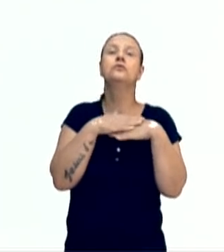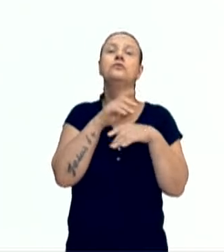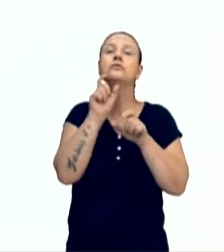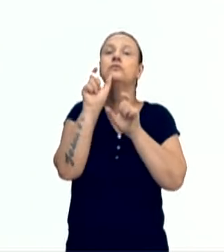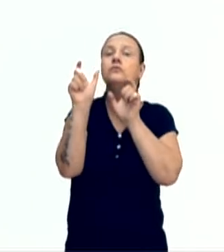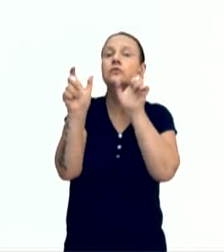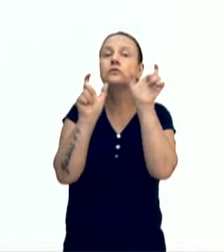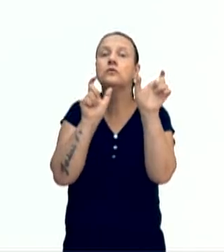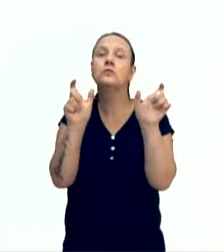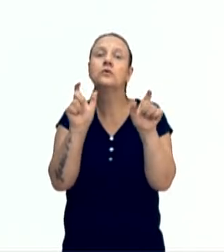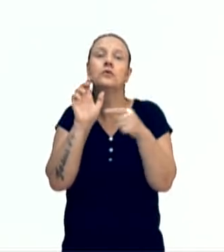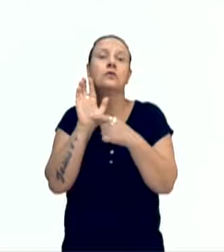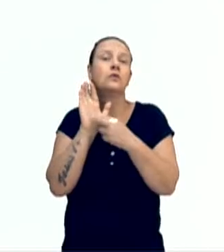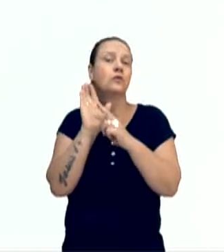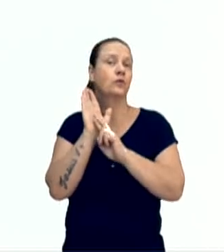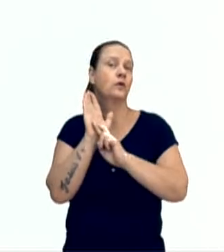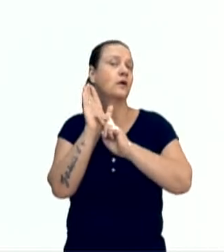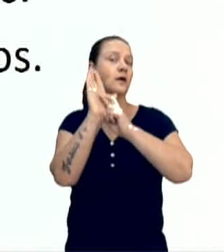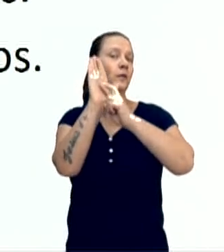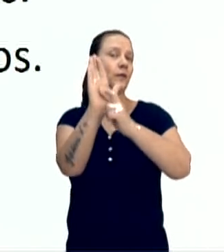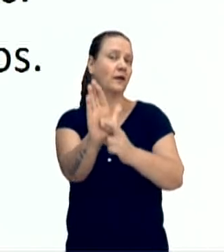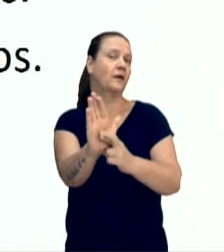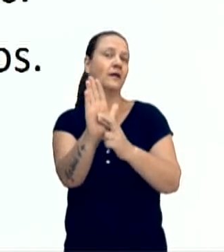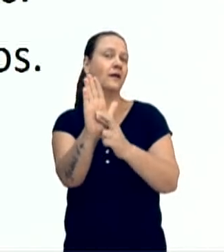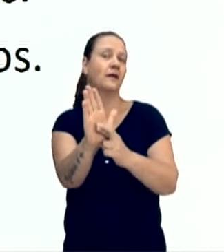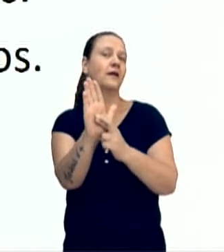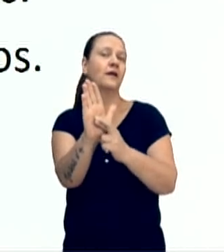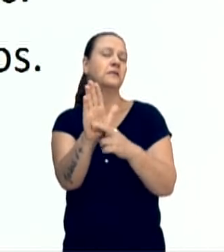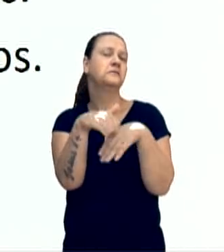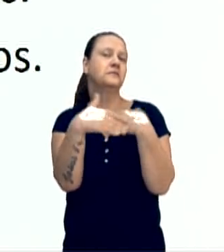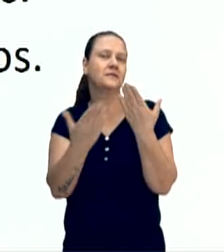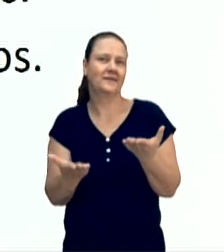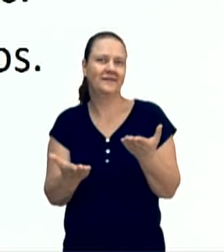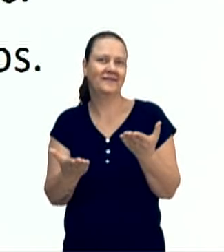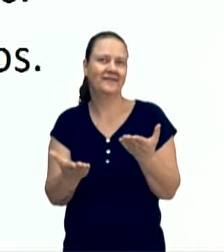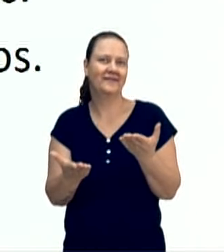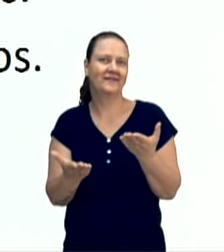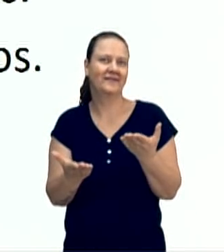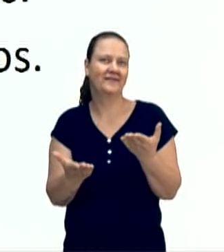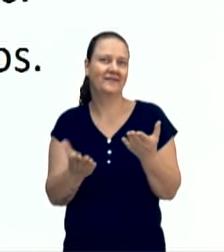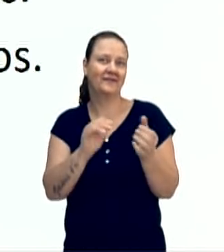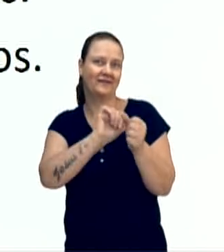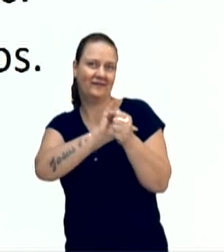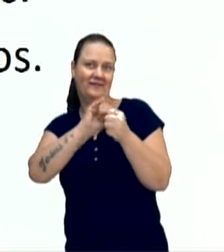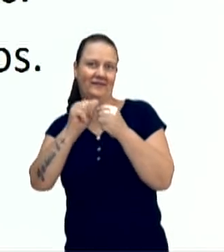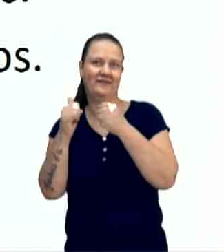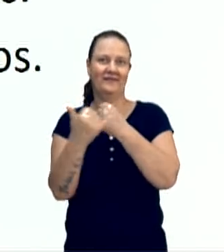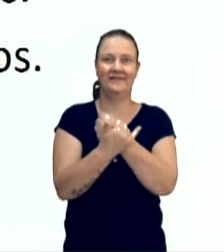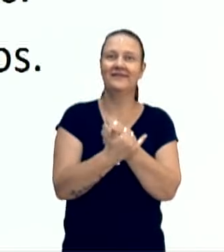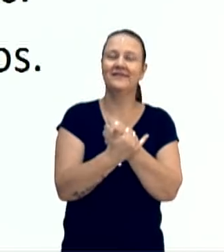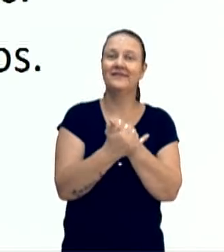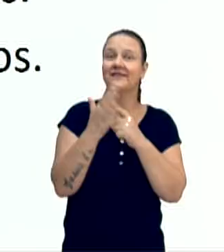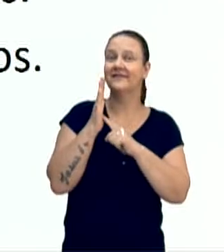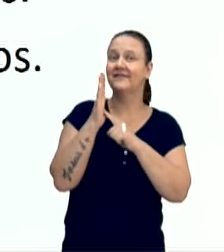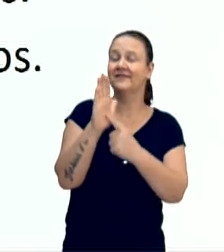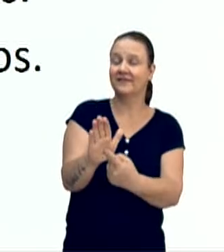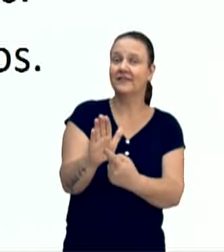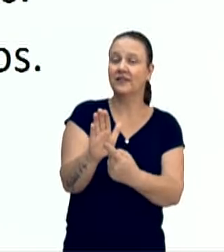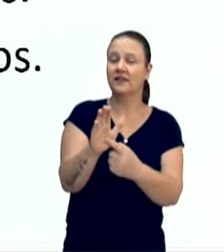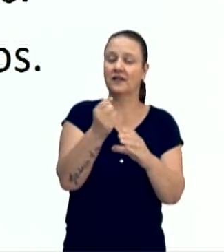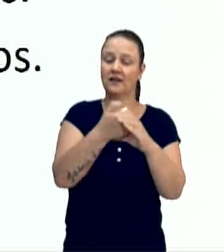palavras que representam o quê? Olhe lá. São adjetivos que representam